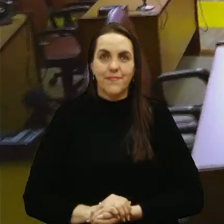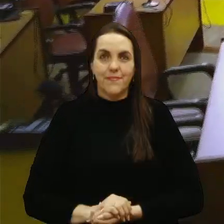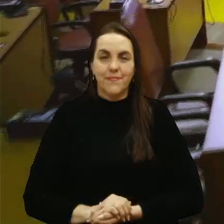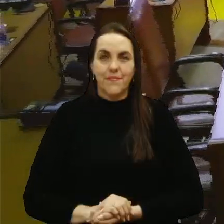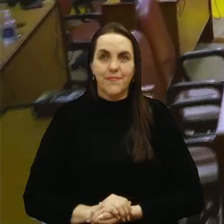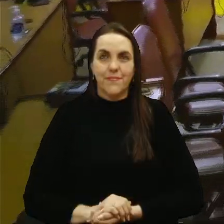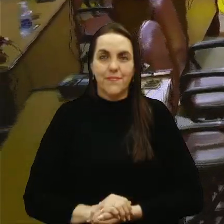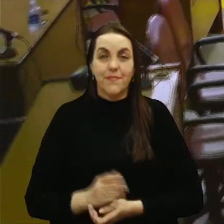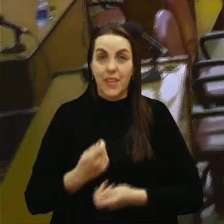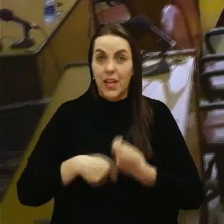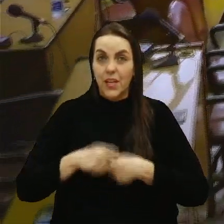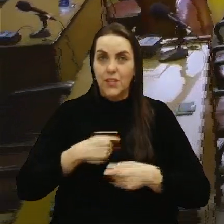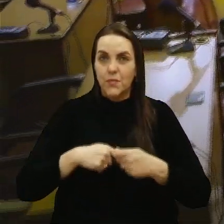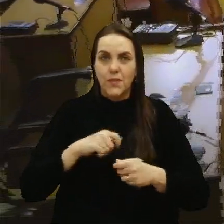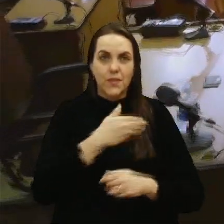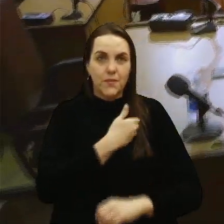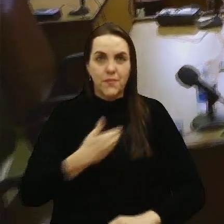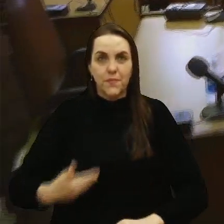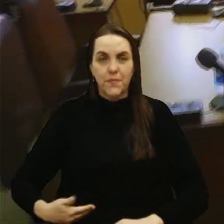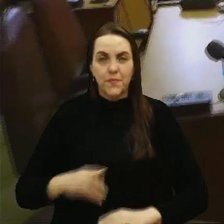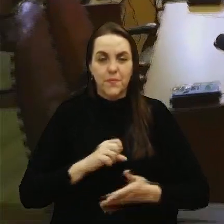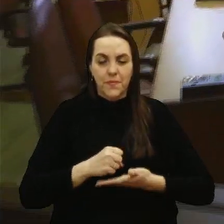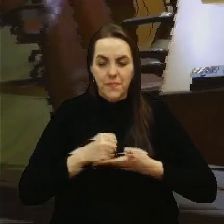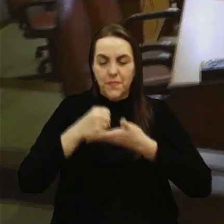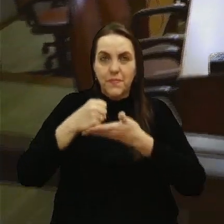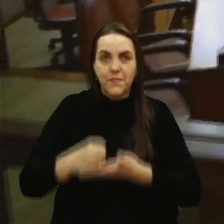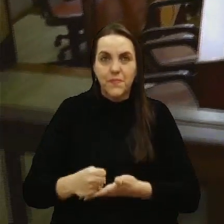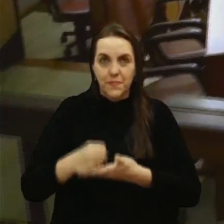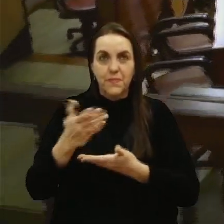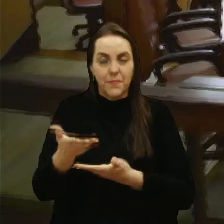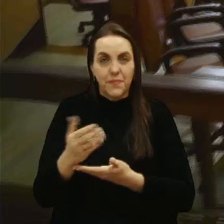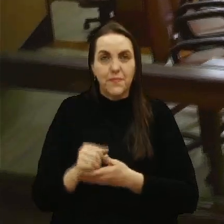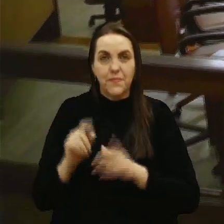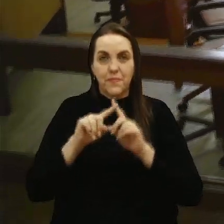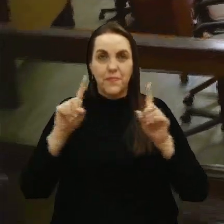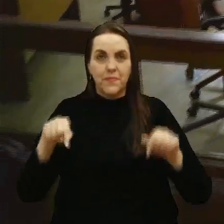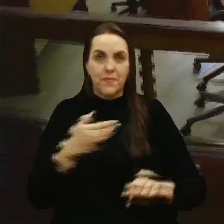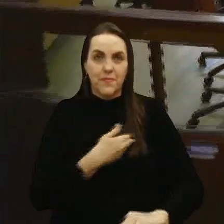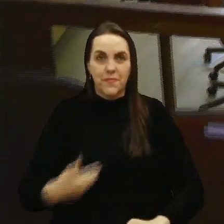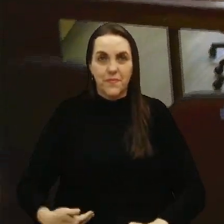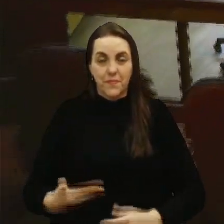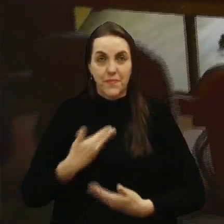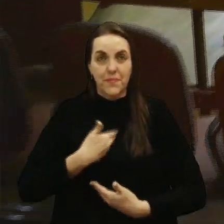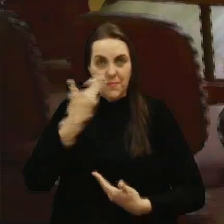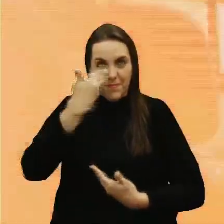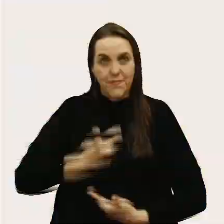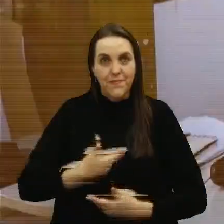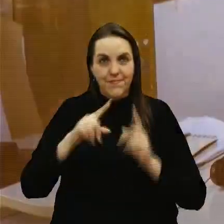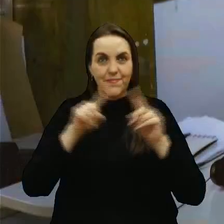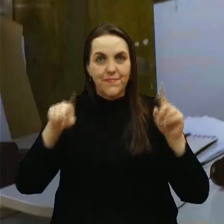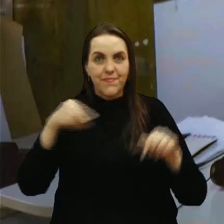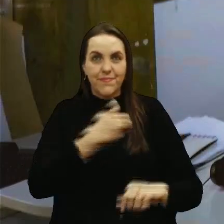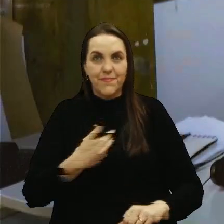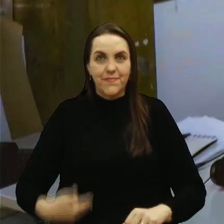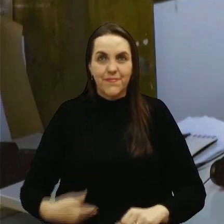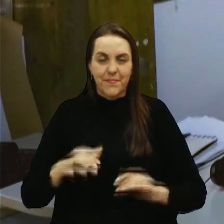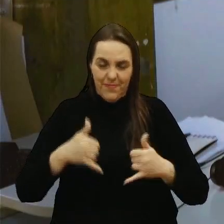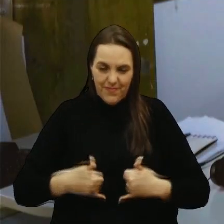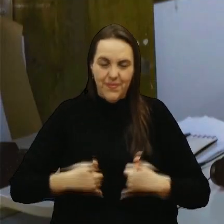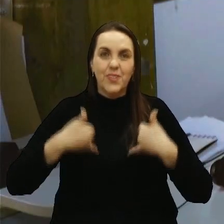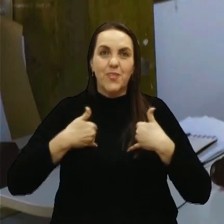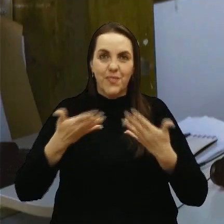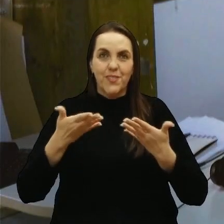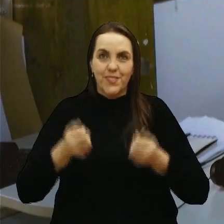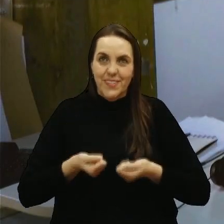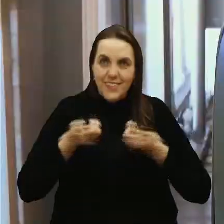A administração pública é alicerçada pelo servidor público. E eu, como servidora pública, tenho muito orgulho de servir